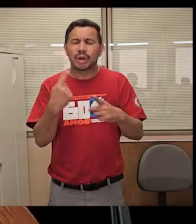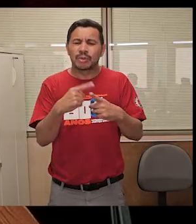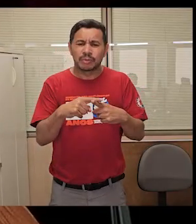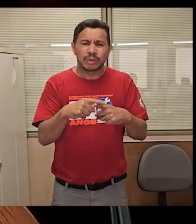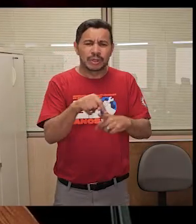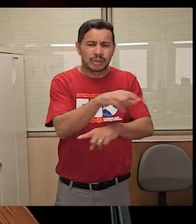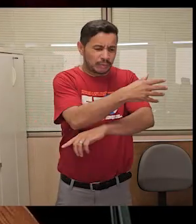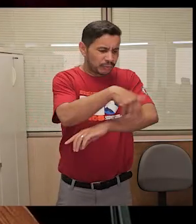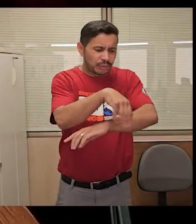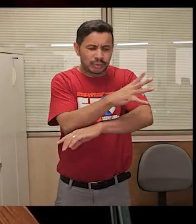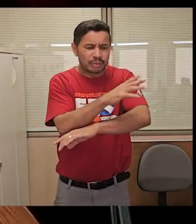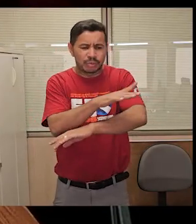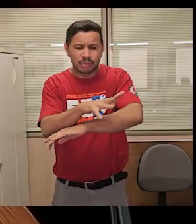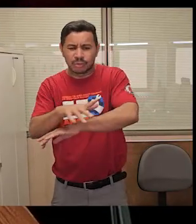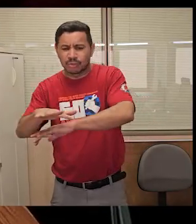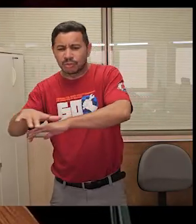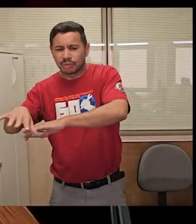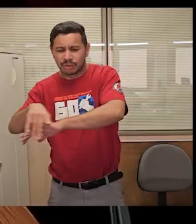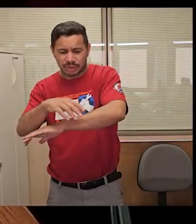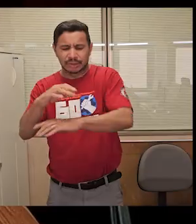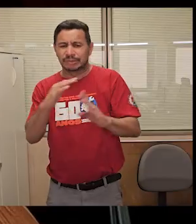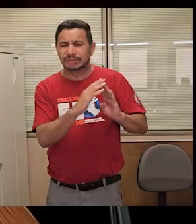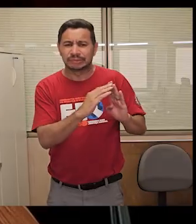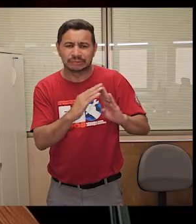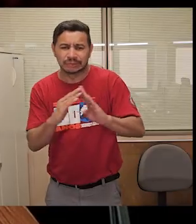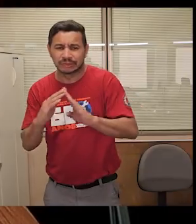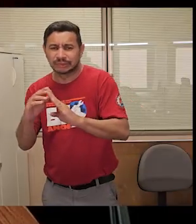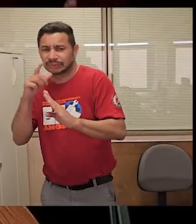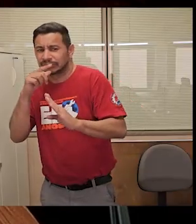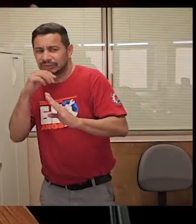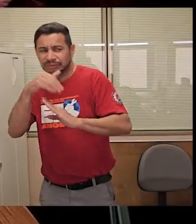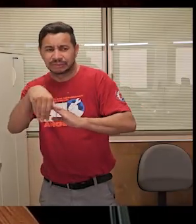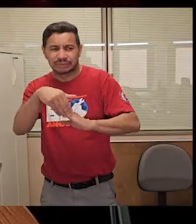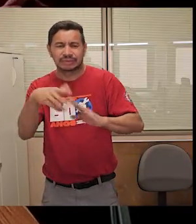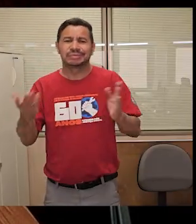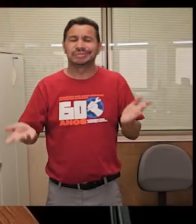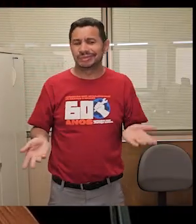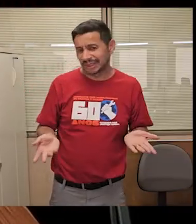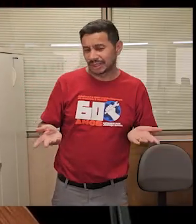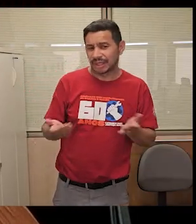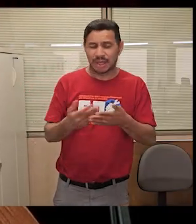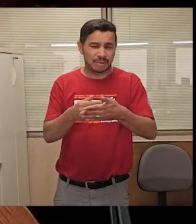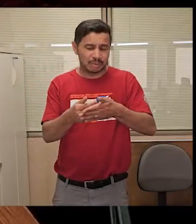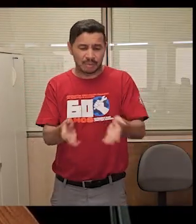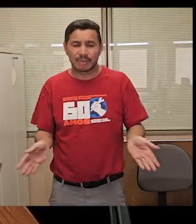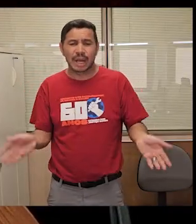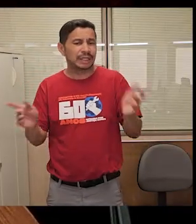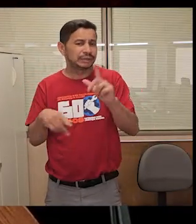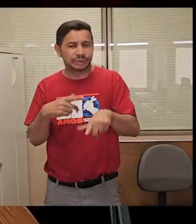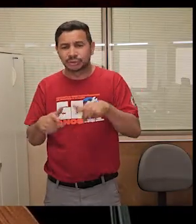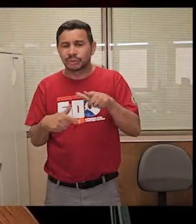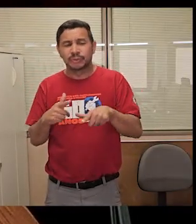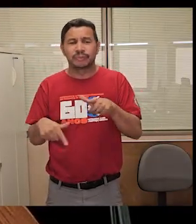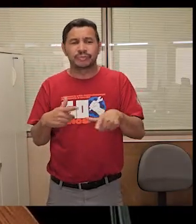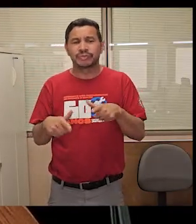elas que estão nos trabalhos precários ou que vão perder os empregos devido aos impactos estruturais que esse tipo